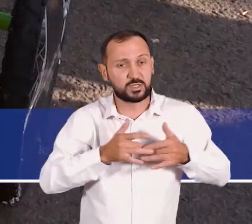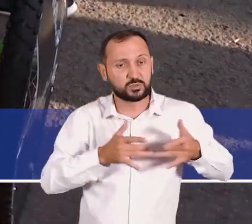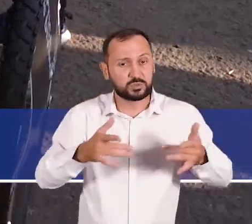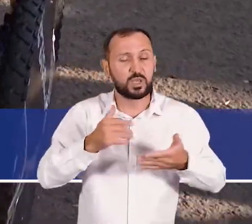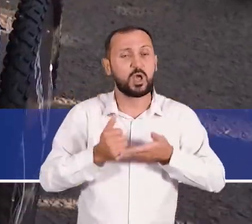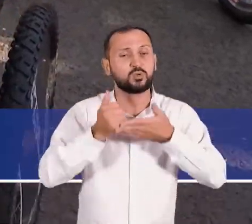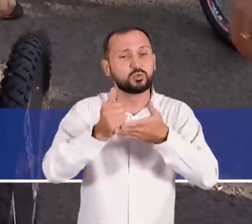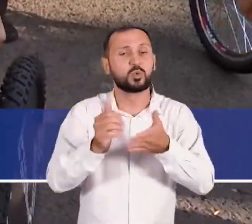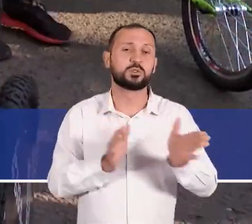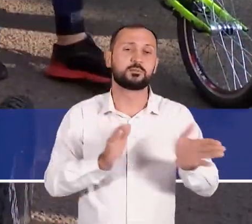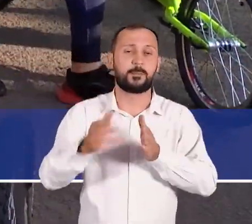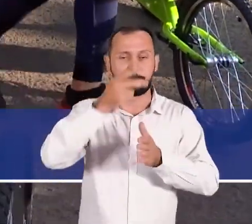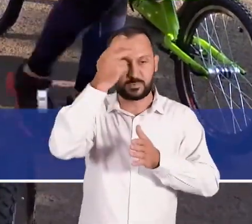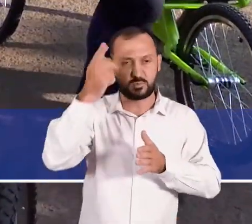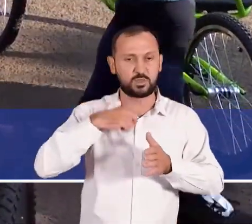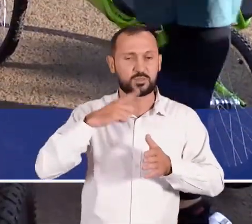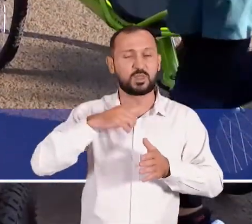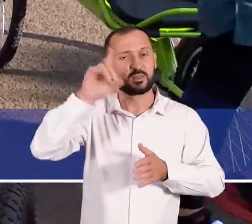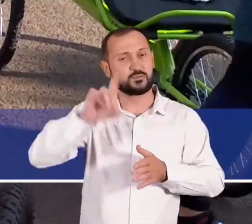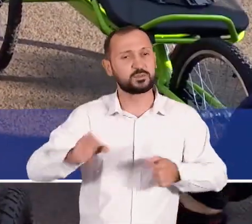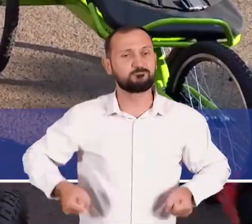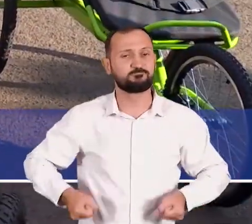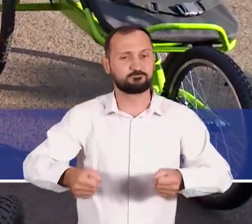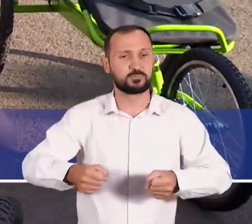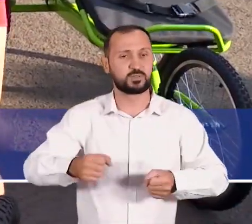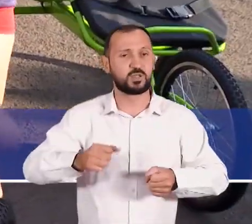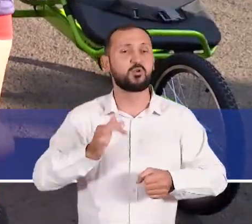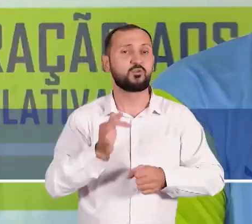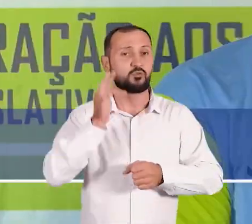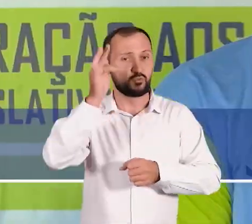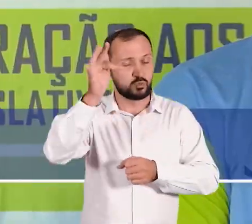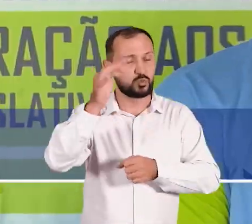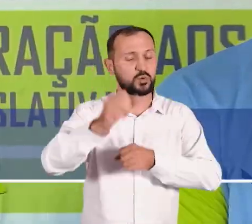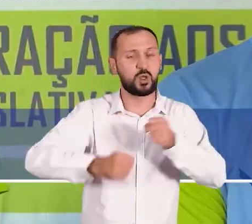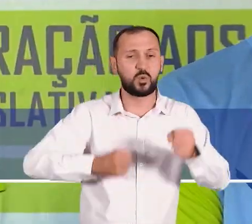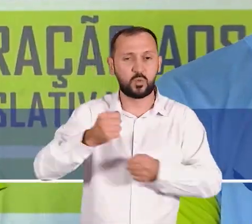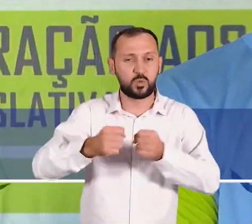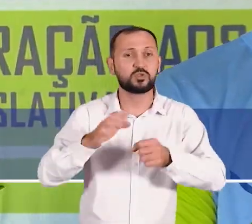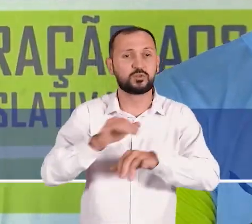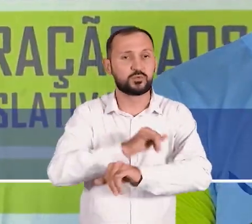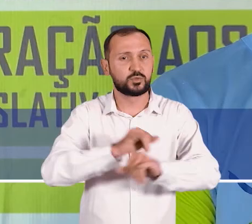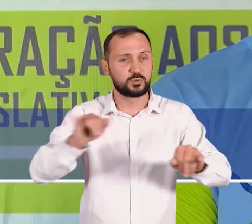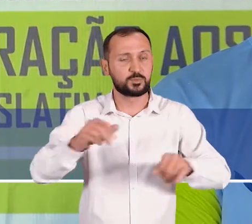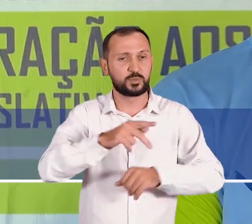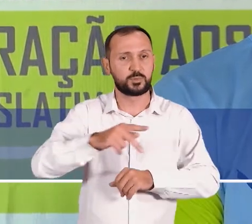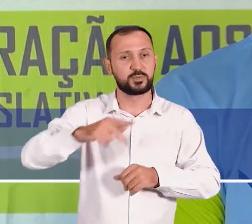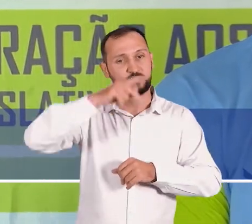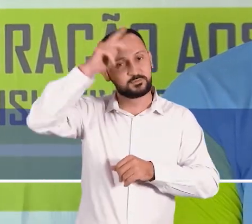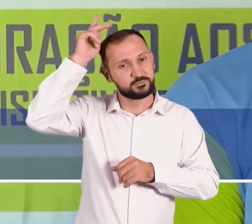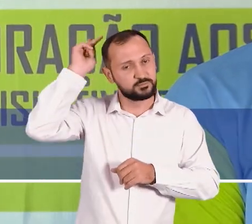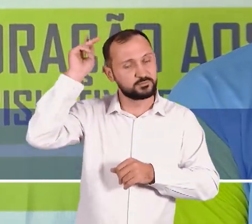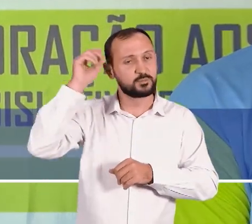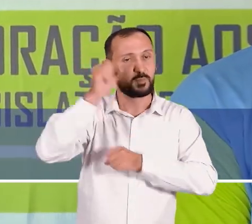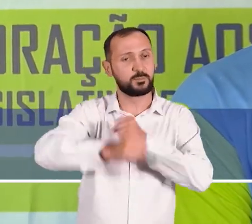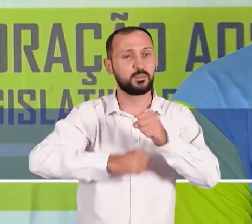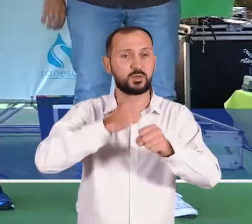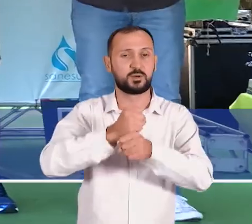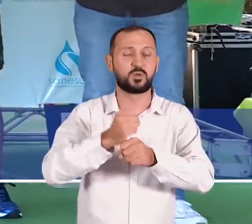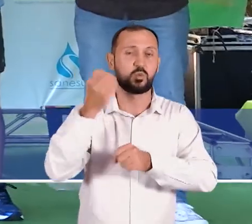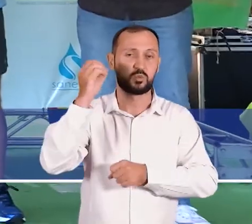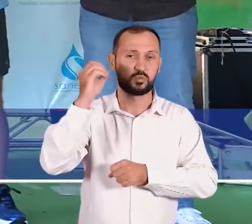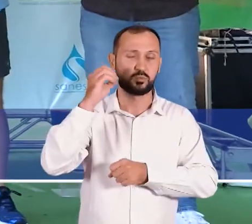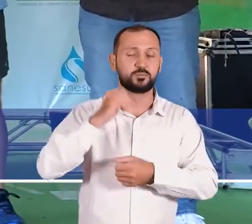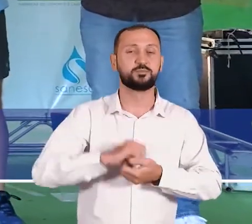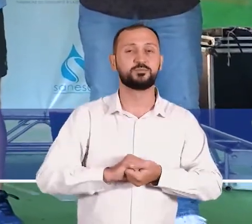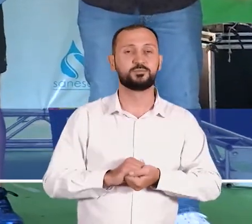que garantiram a acessibilidade ao evento a pessoas com deficiência. A próxima corrida já foi anunciada pelo presidente da Casa de Leis